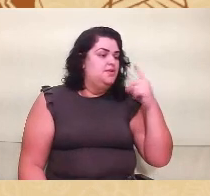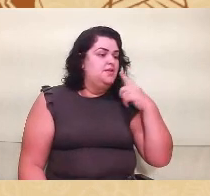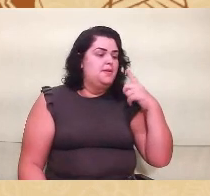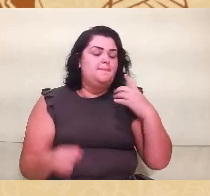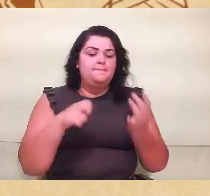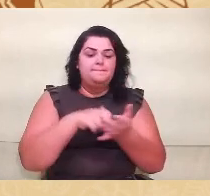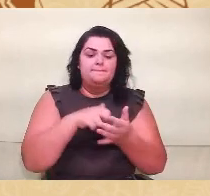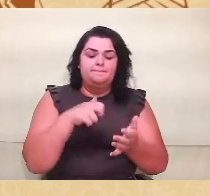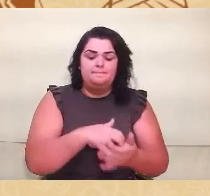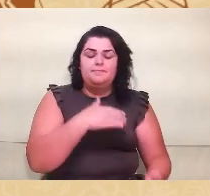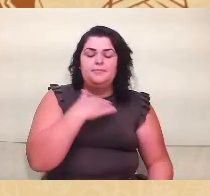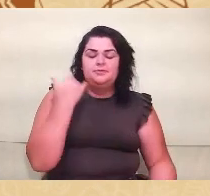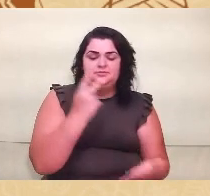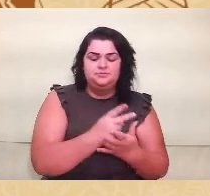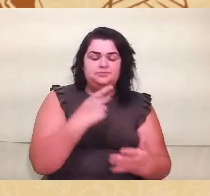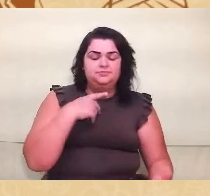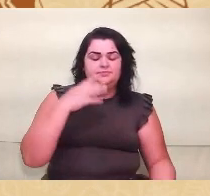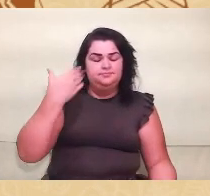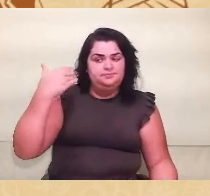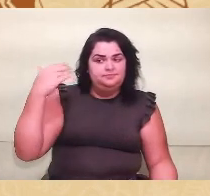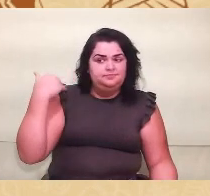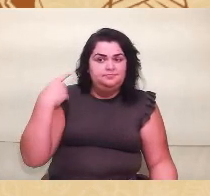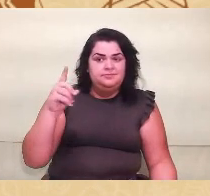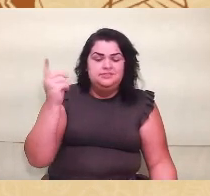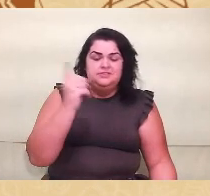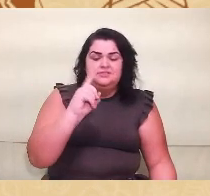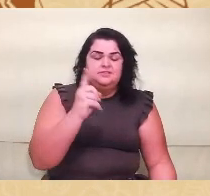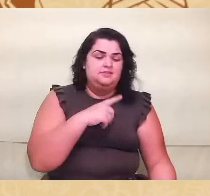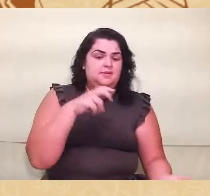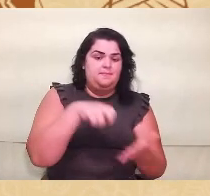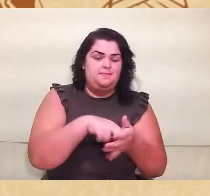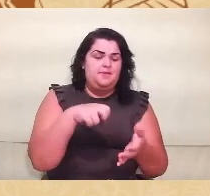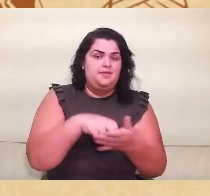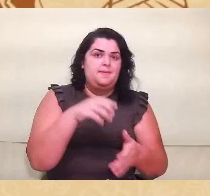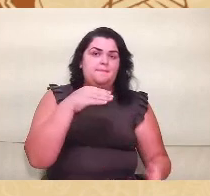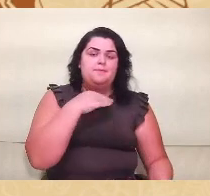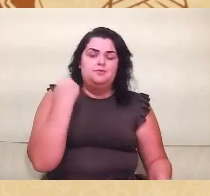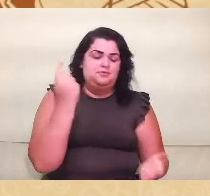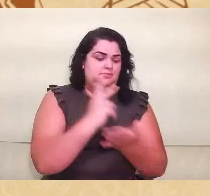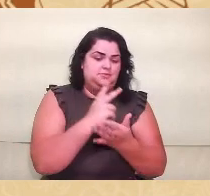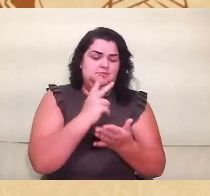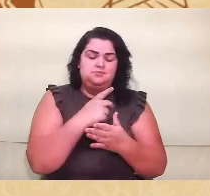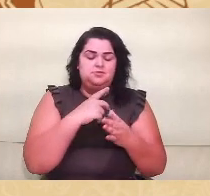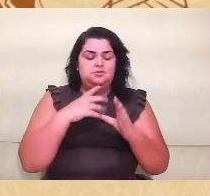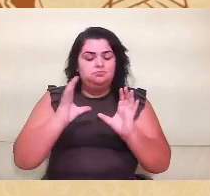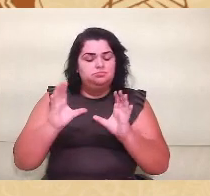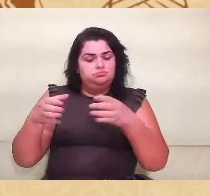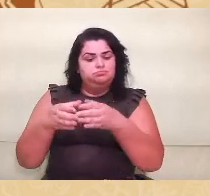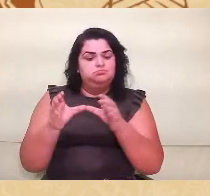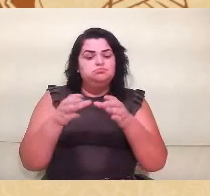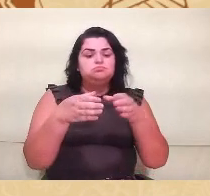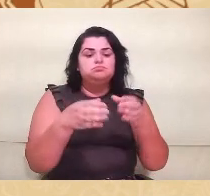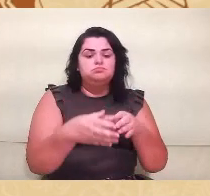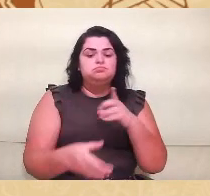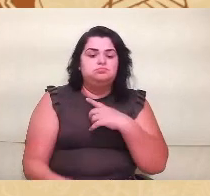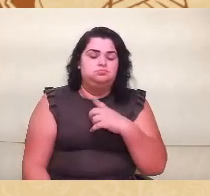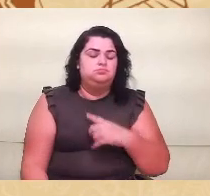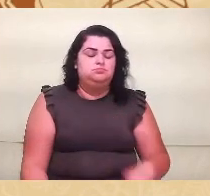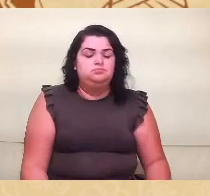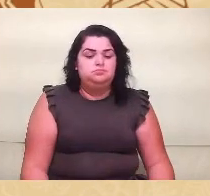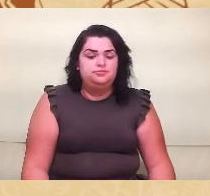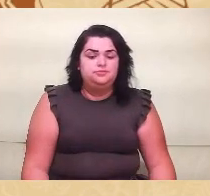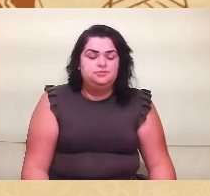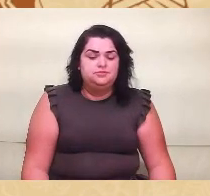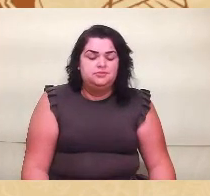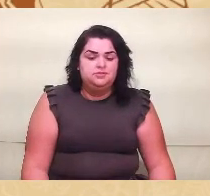para situações bem específicas, mas que não era uma pena de morte, era um ritual. E então eu tenho curiosidade